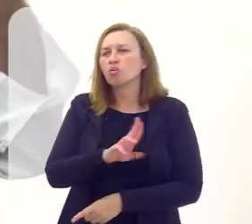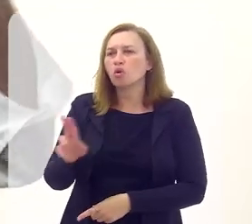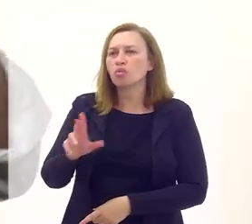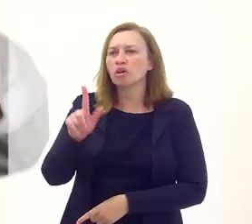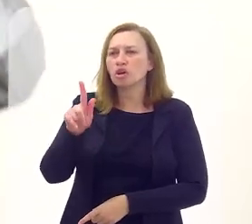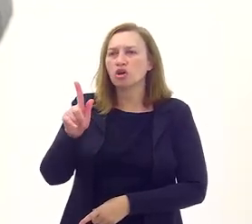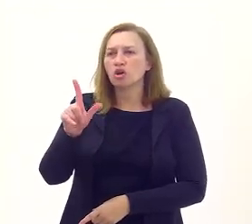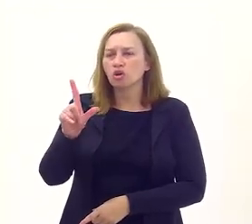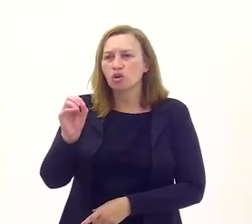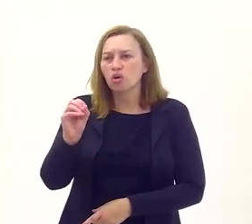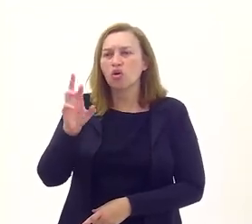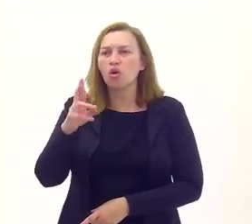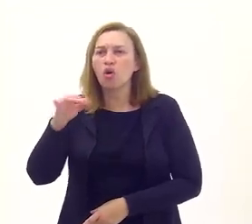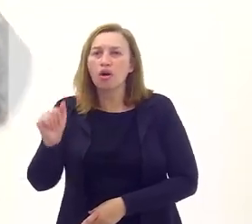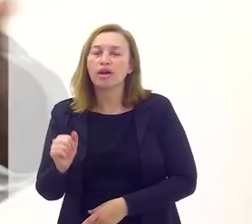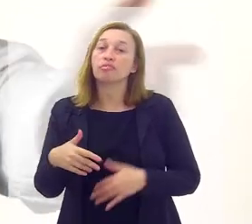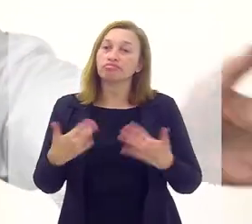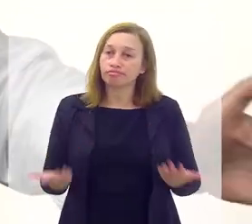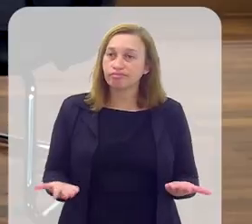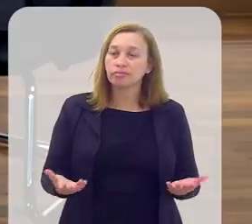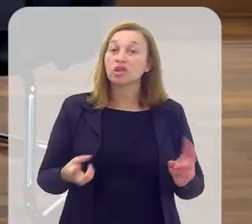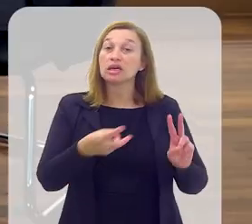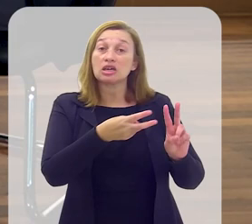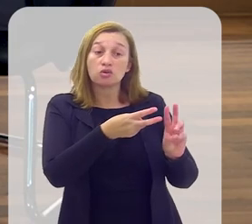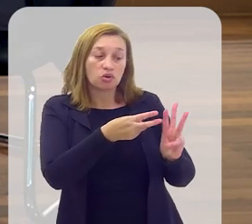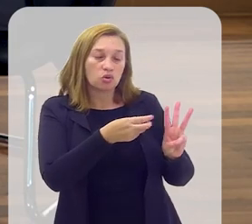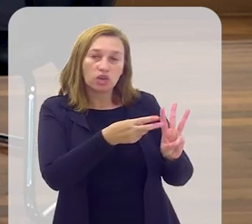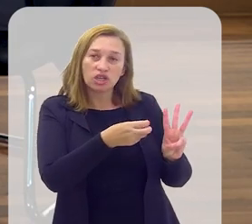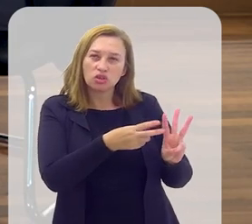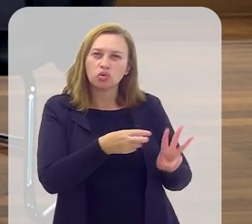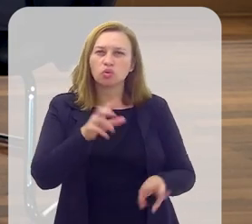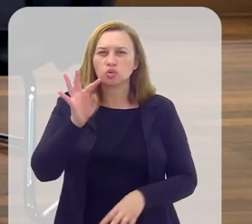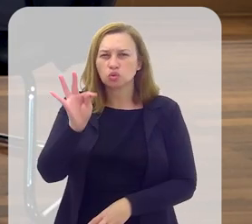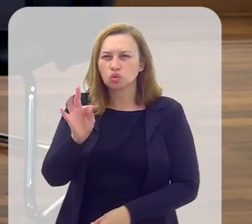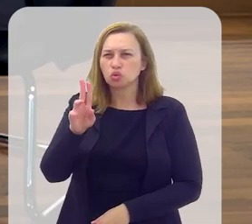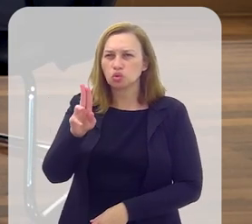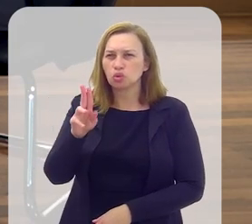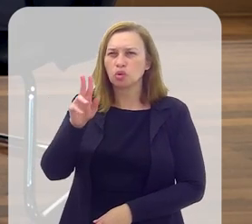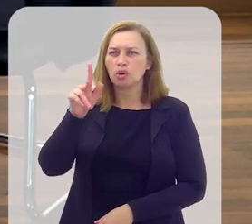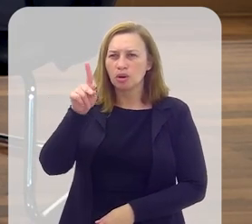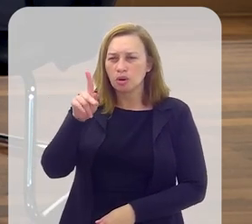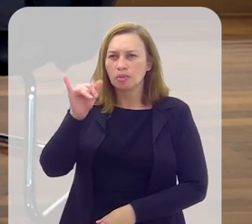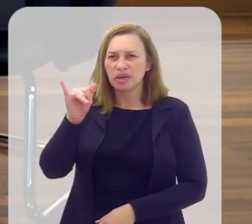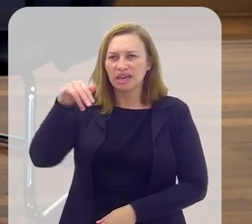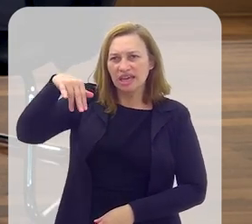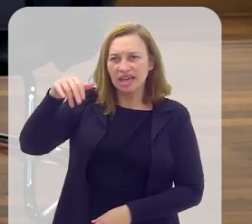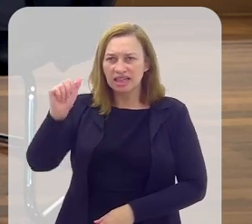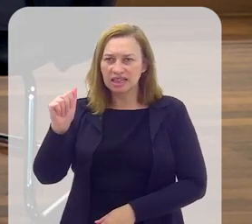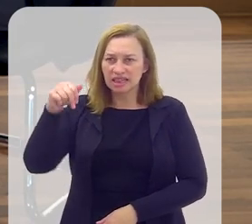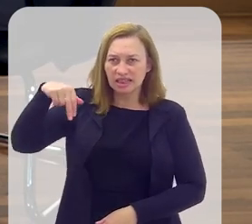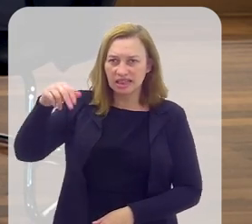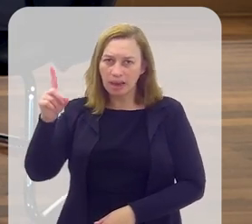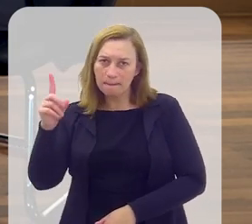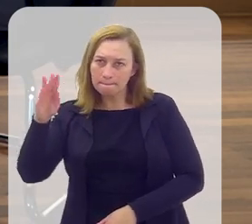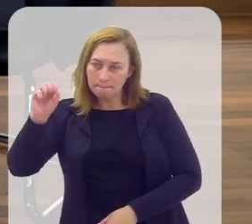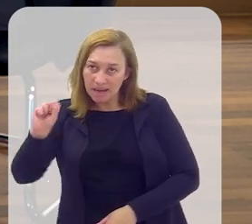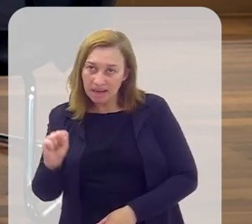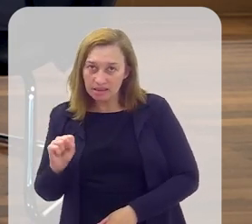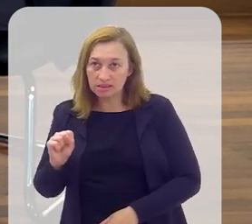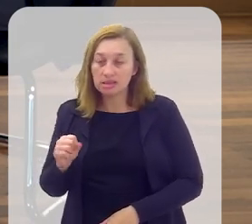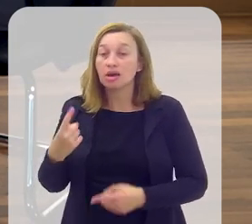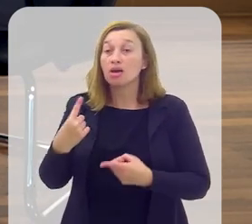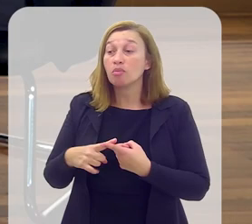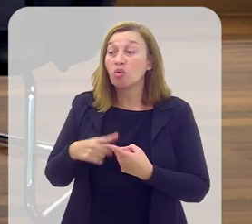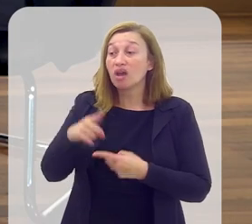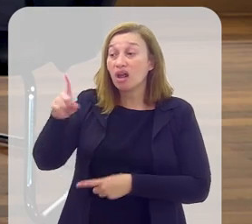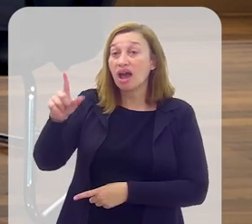ver com a destruição dos tupinambás naquela altura e ninguém sabe disso, né? Por que chama Moteiro da Glória? Lá era